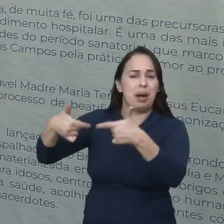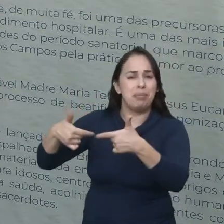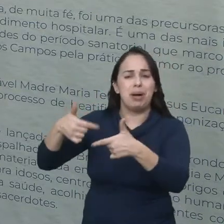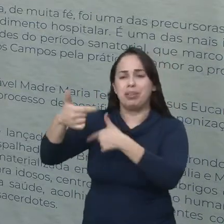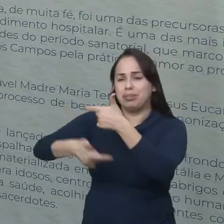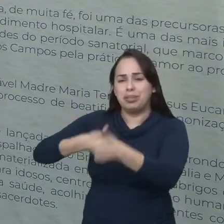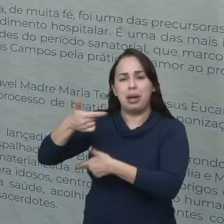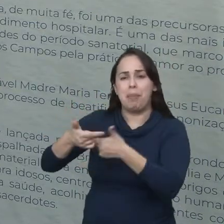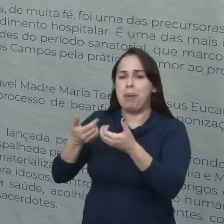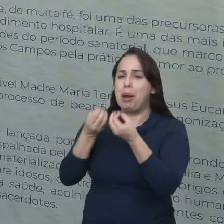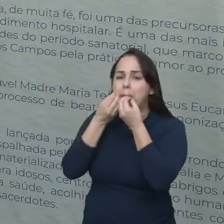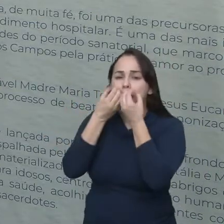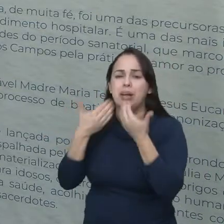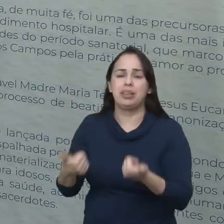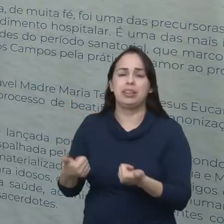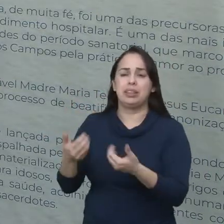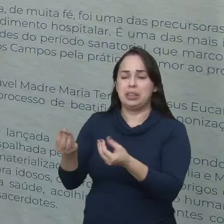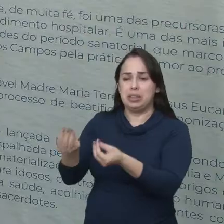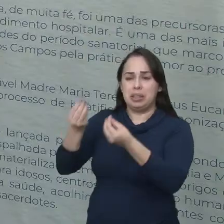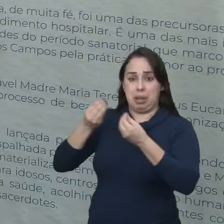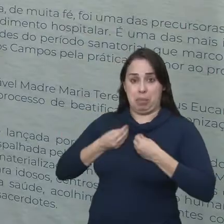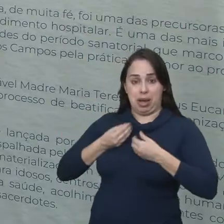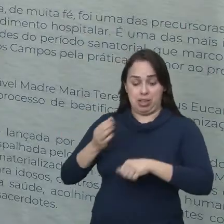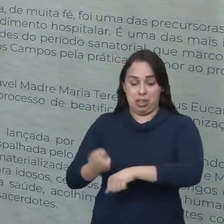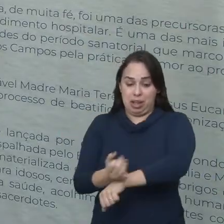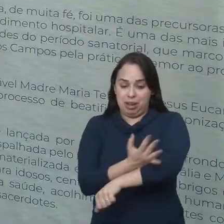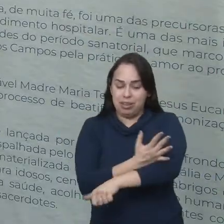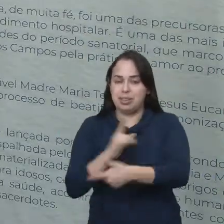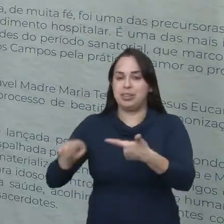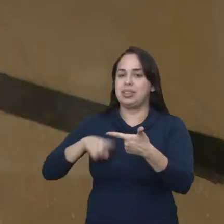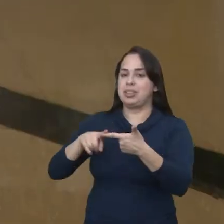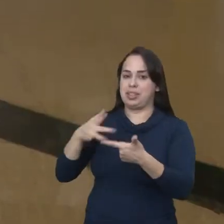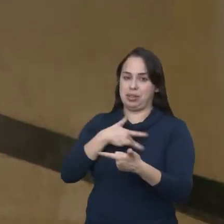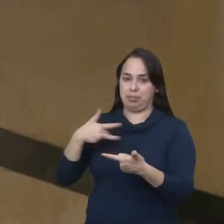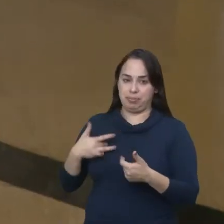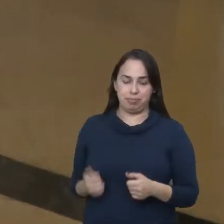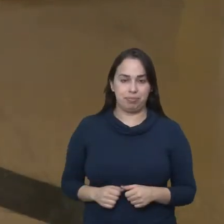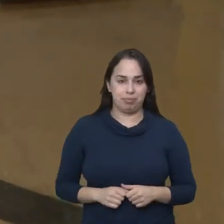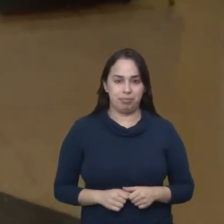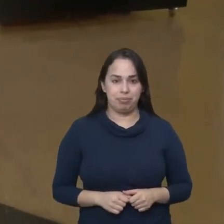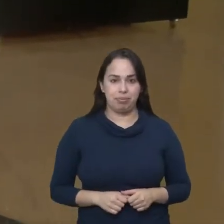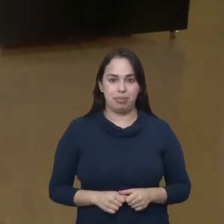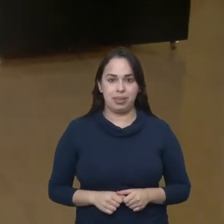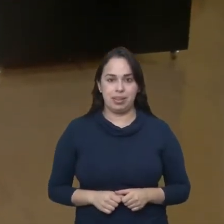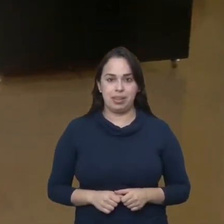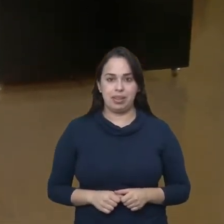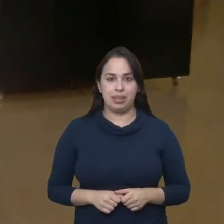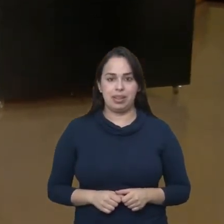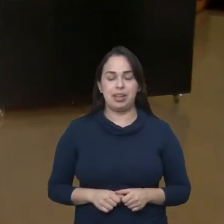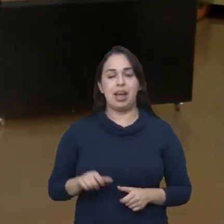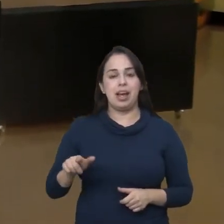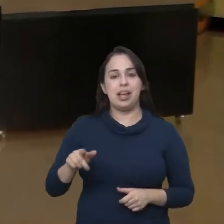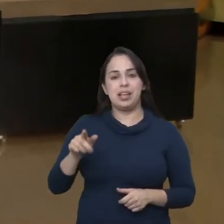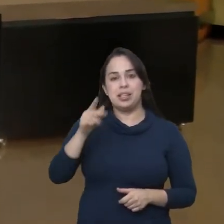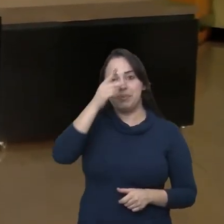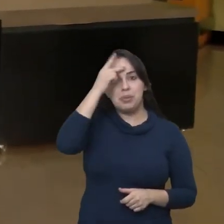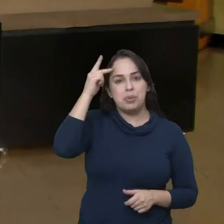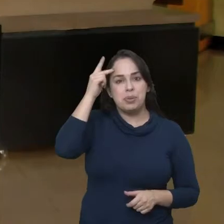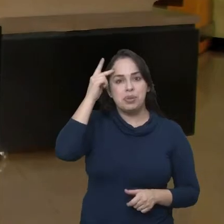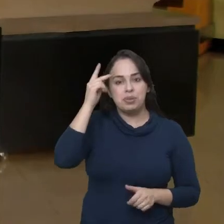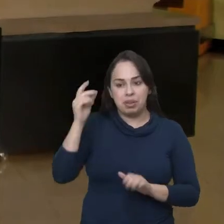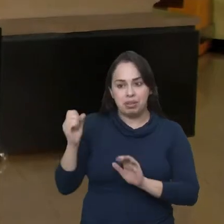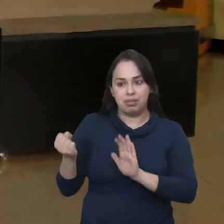trazem o bem para a gente, tanto na parte emocional quanto na saúde. E há pessoas que passam pela história deixando